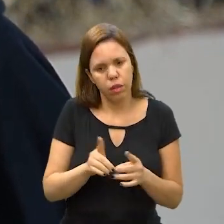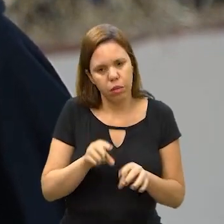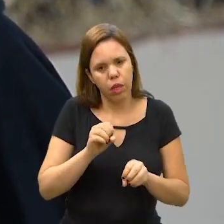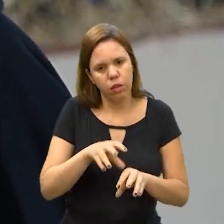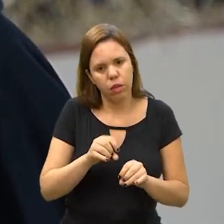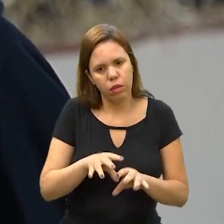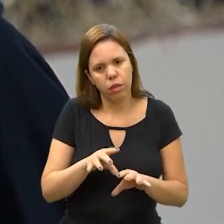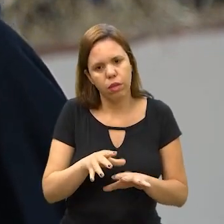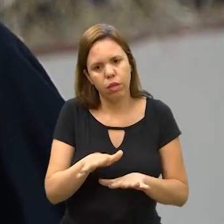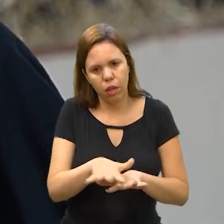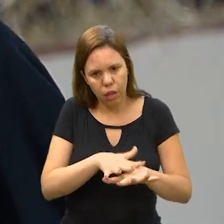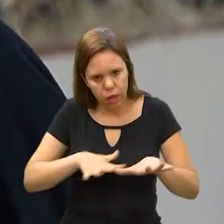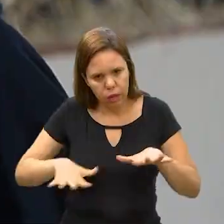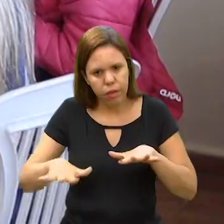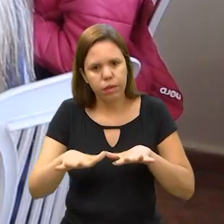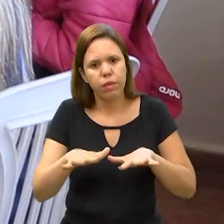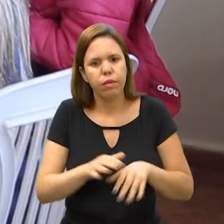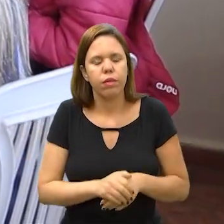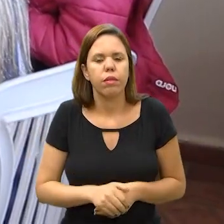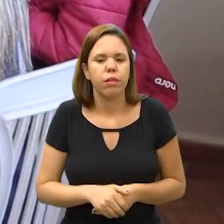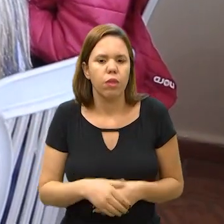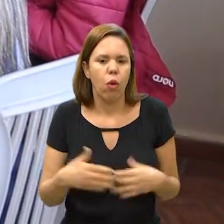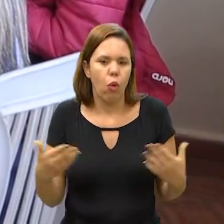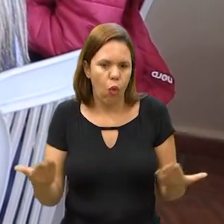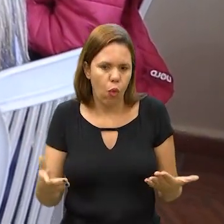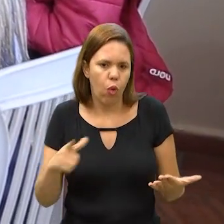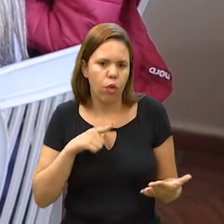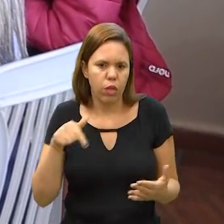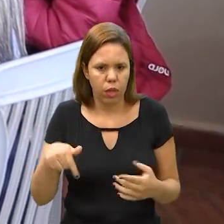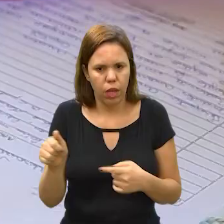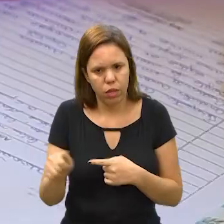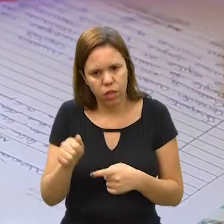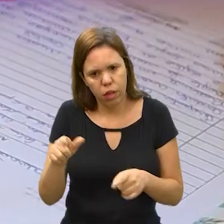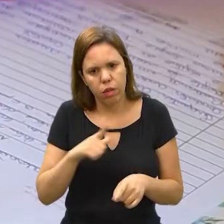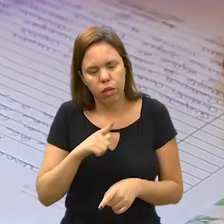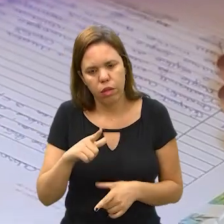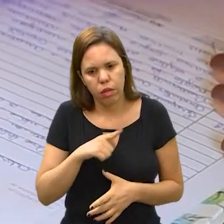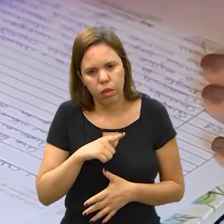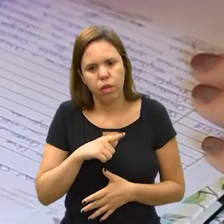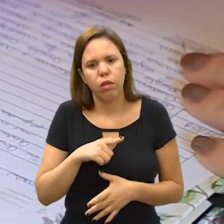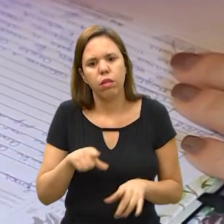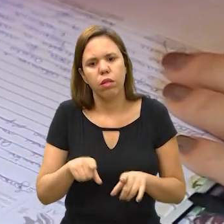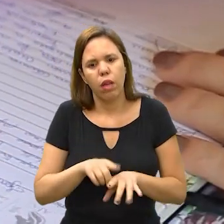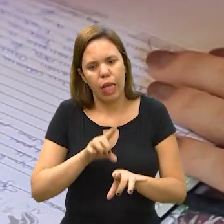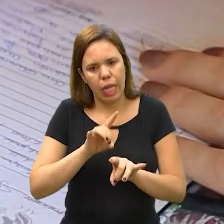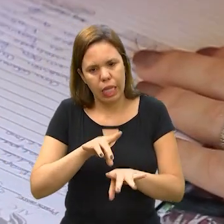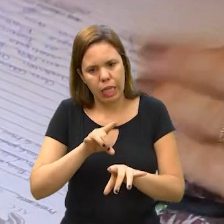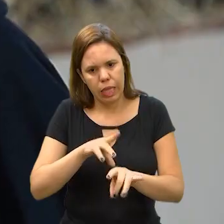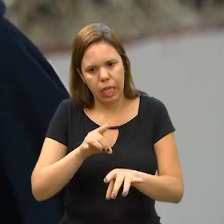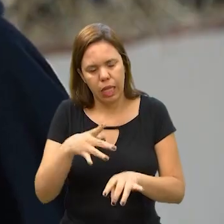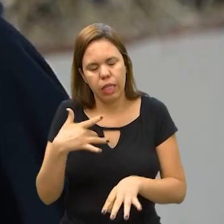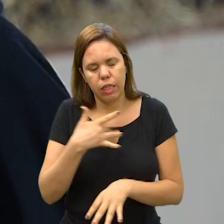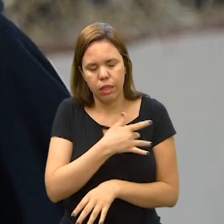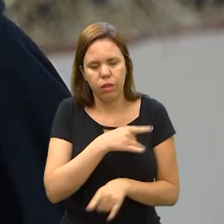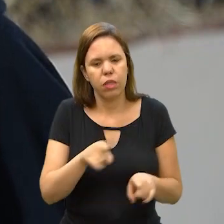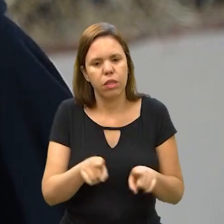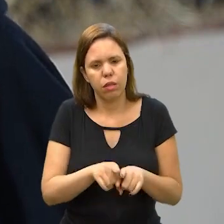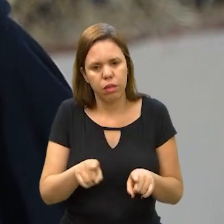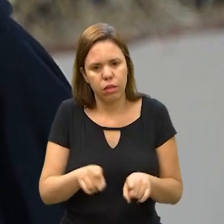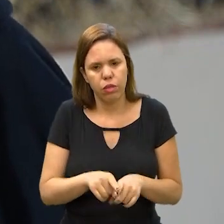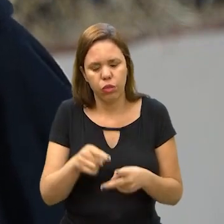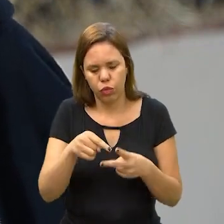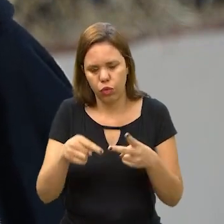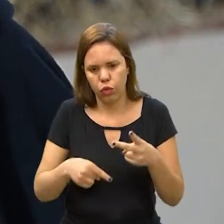educacional especializado, o AE. Então, hoje a associação tem, além dos técnicos da saúde,